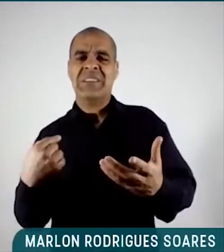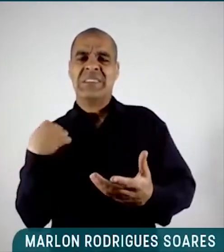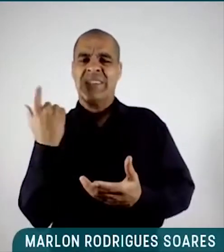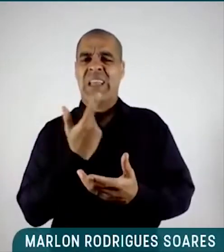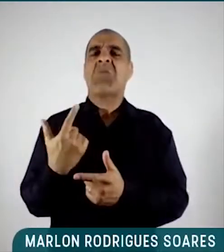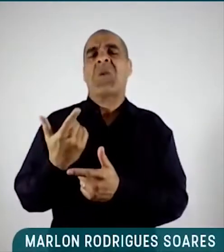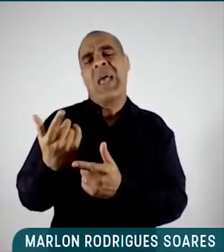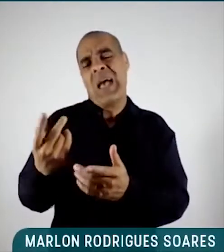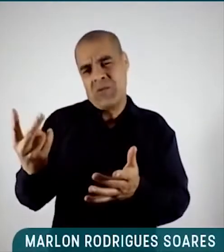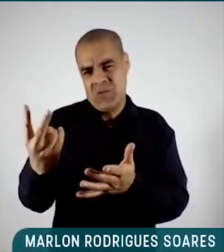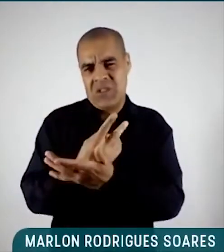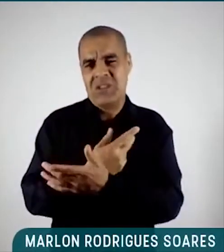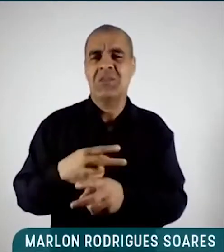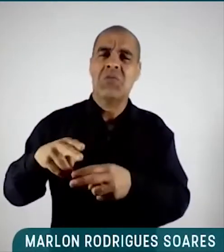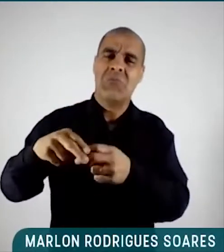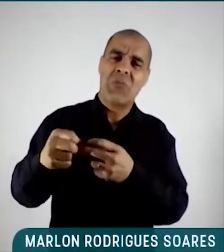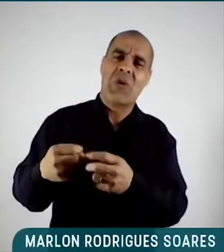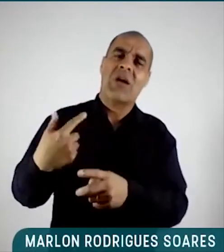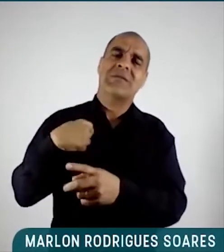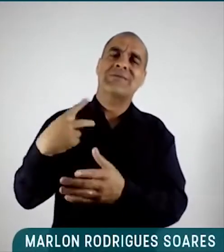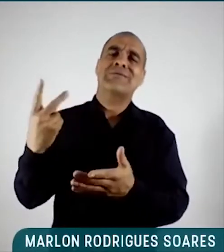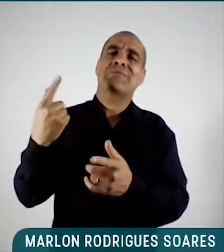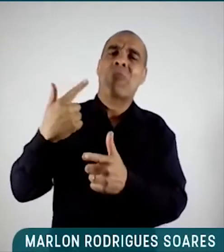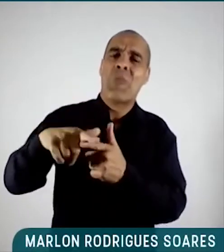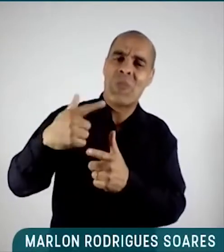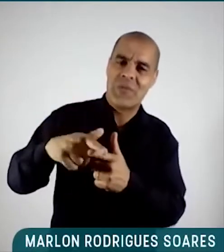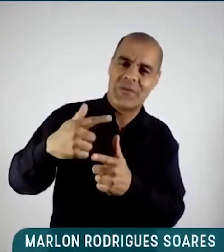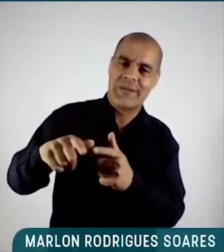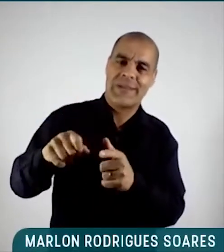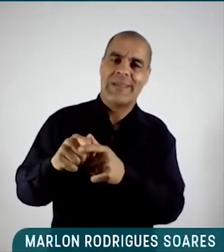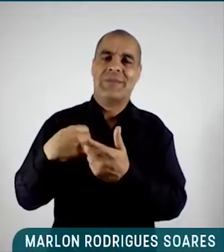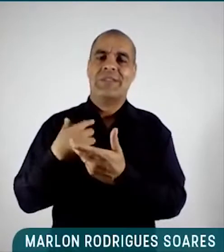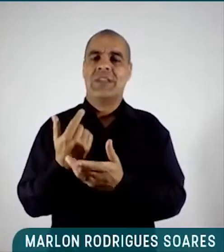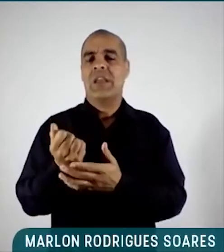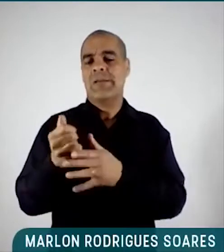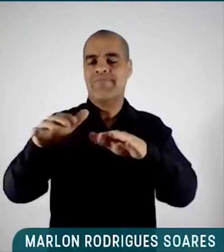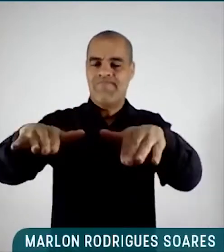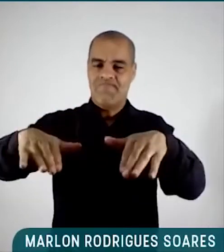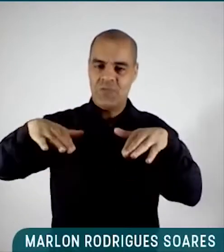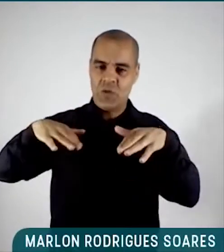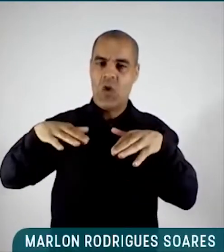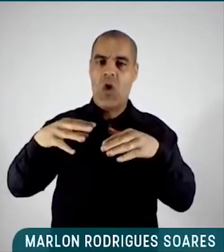estava assentada. Então, criando ali numa direita que até então estava